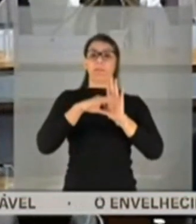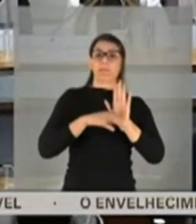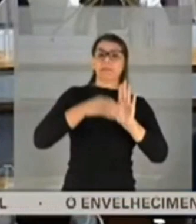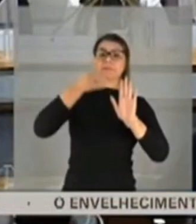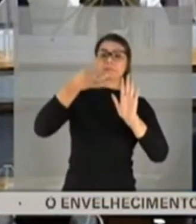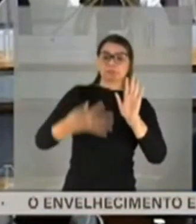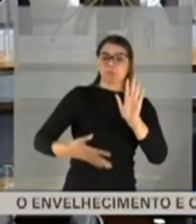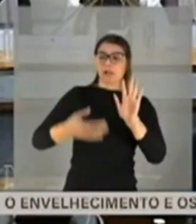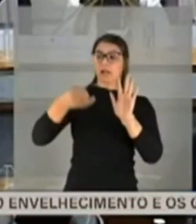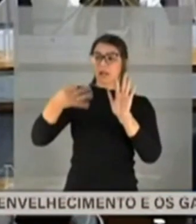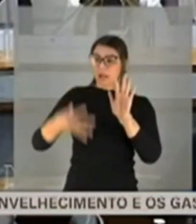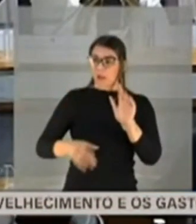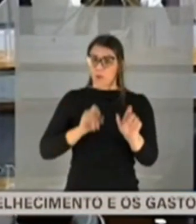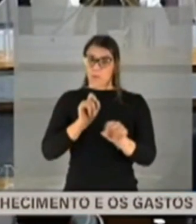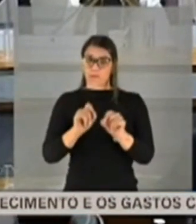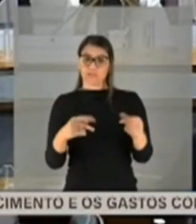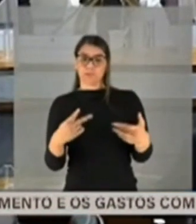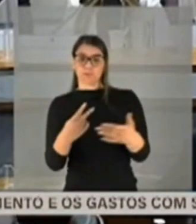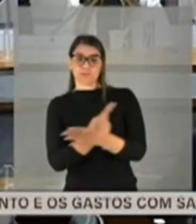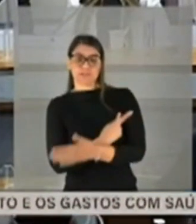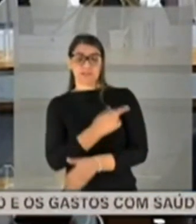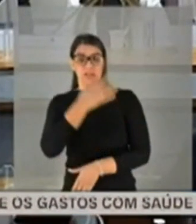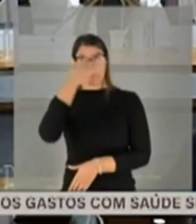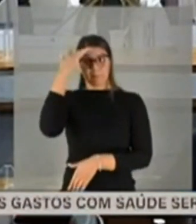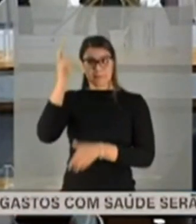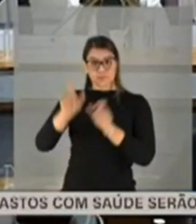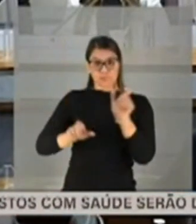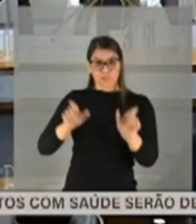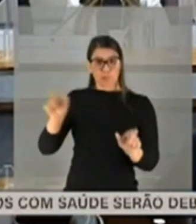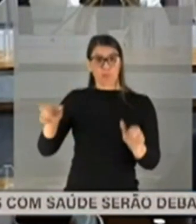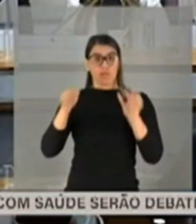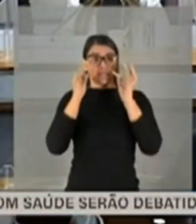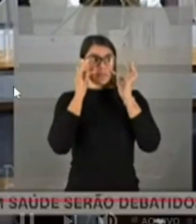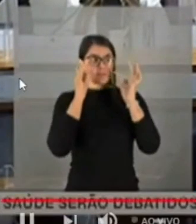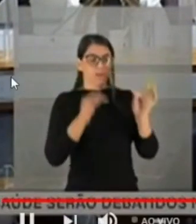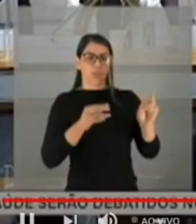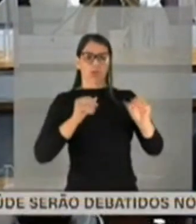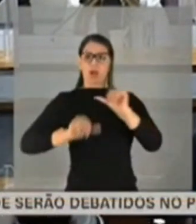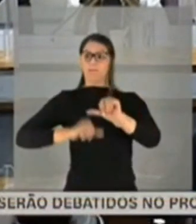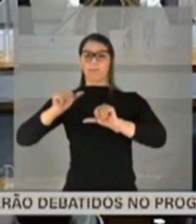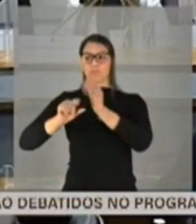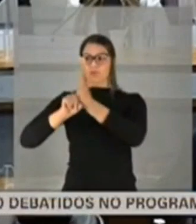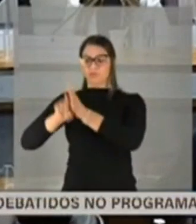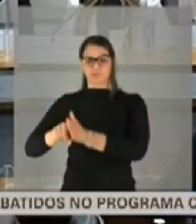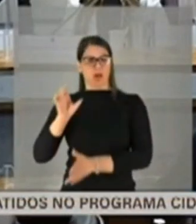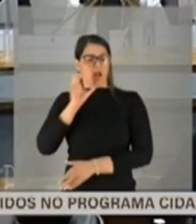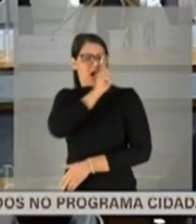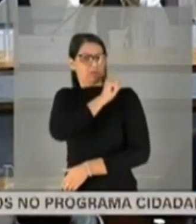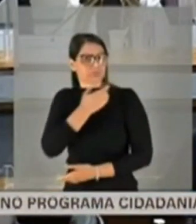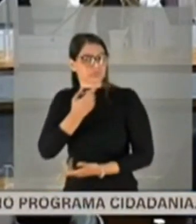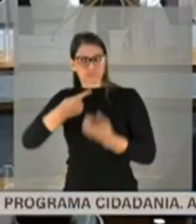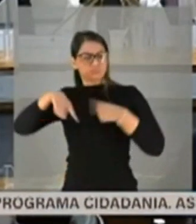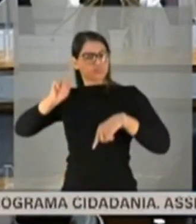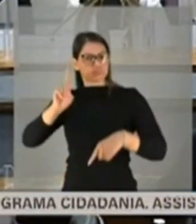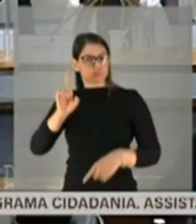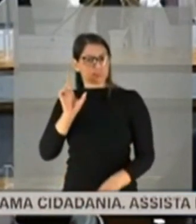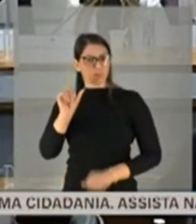que estão acontecendo de pessoas que são testemunhas e passam a ser investigadas imediatamente,